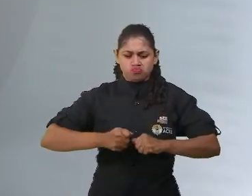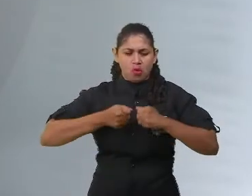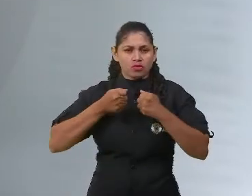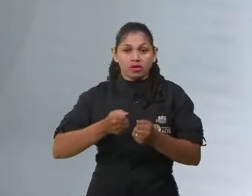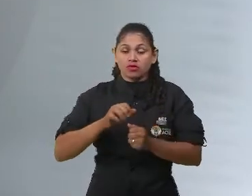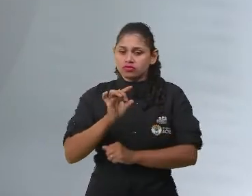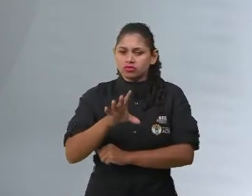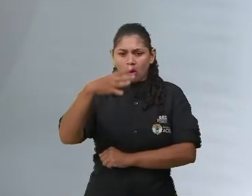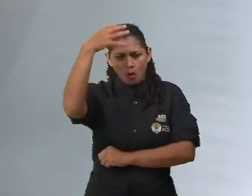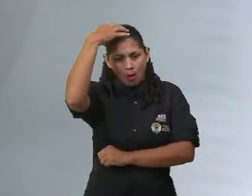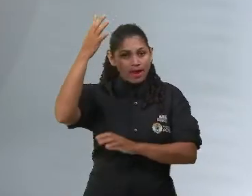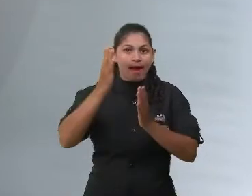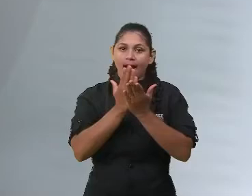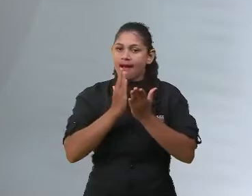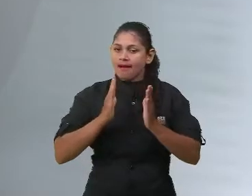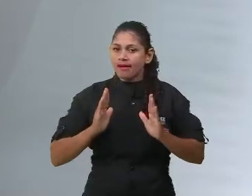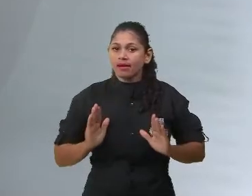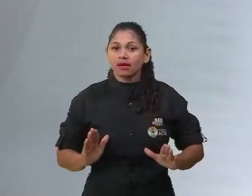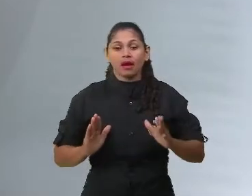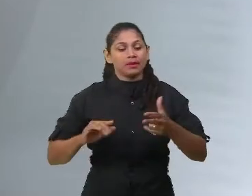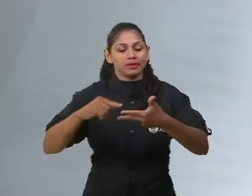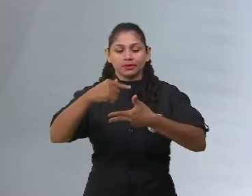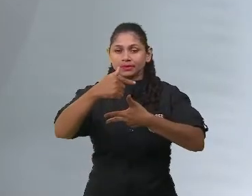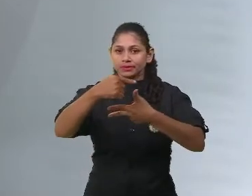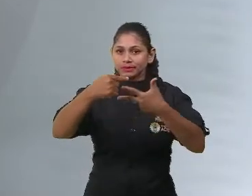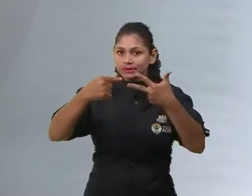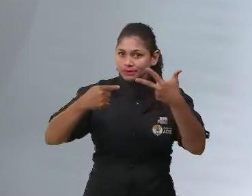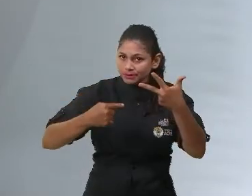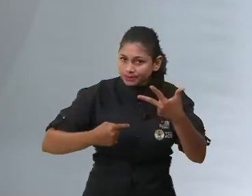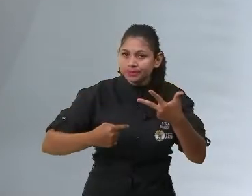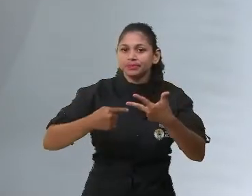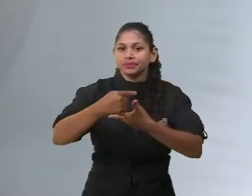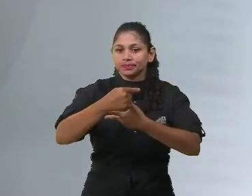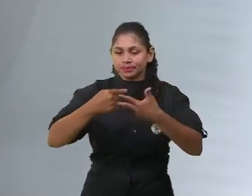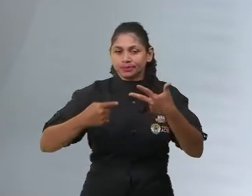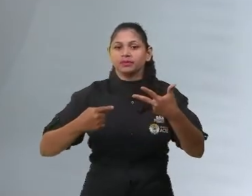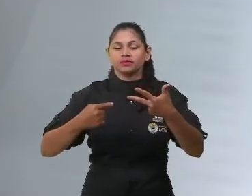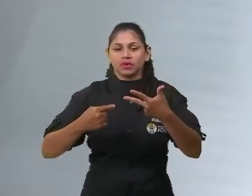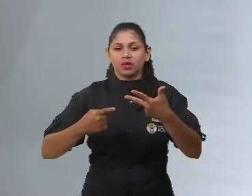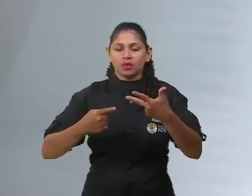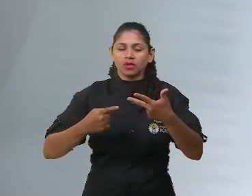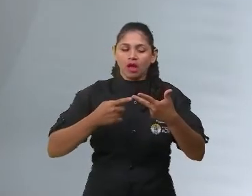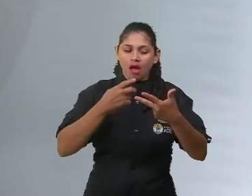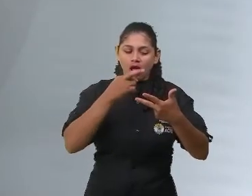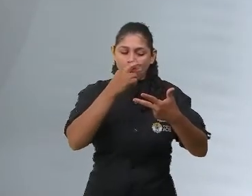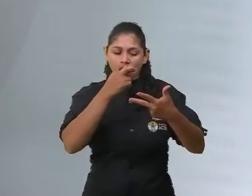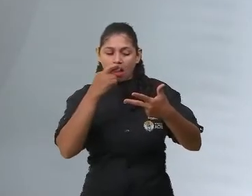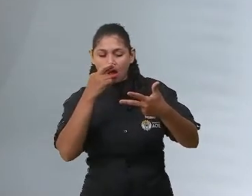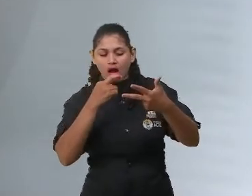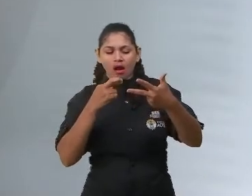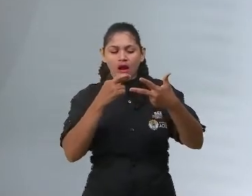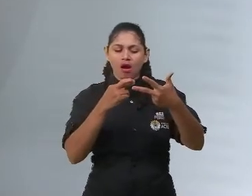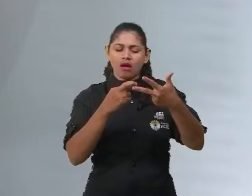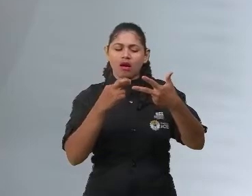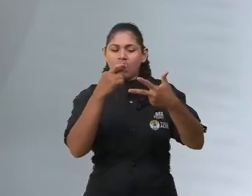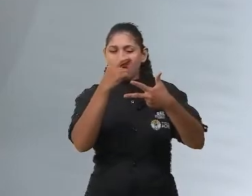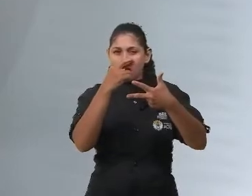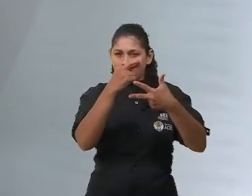fundamental que exista essa divisão para que os poderes possam se fiscalizar. Então, um dos